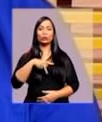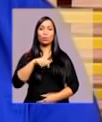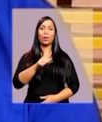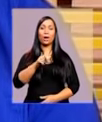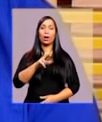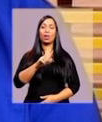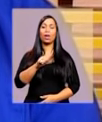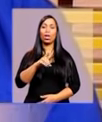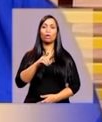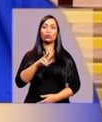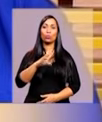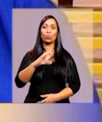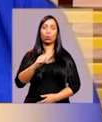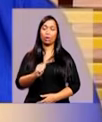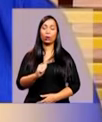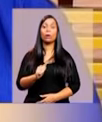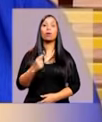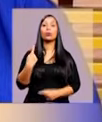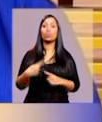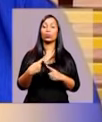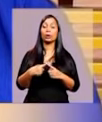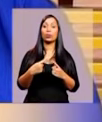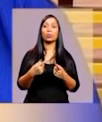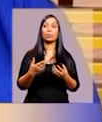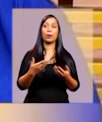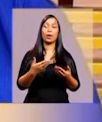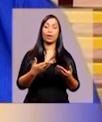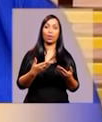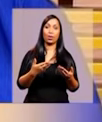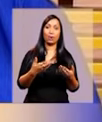uma palavra usada para associar